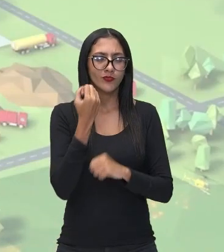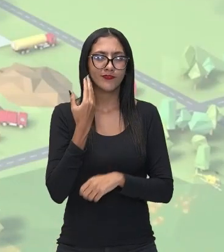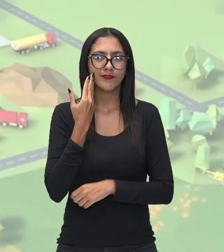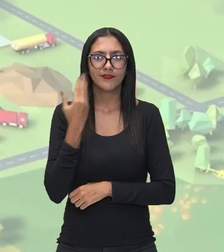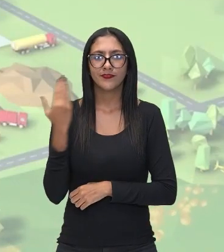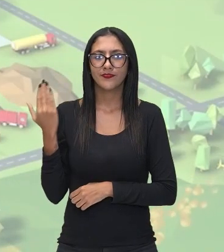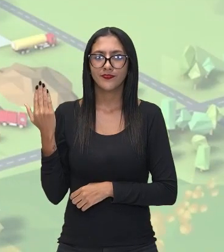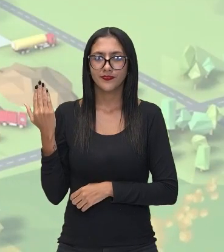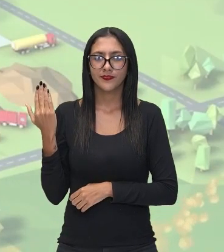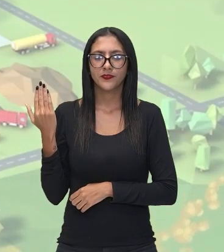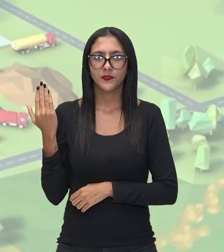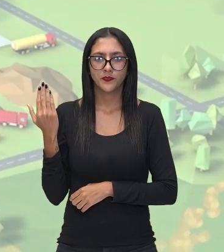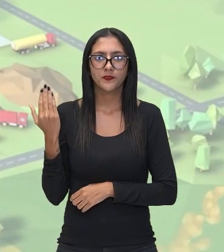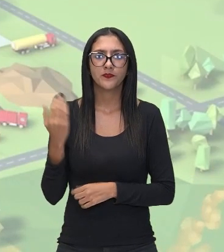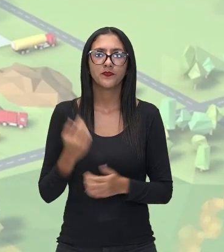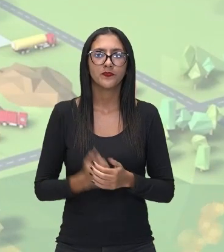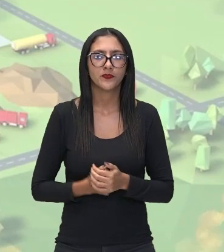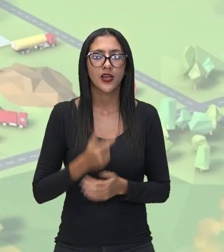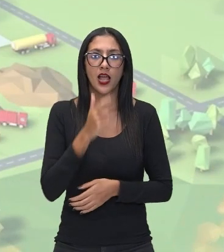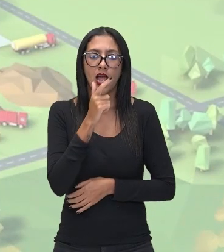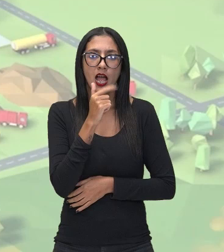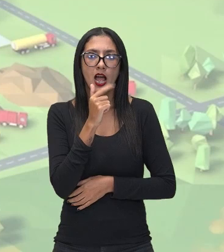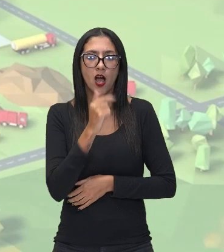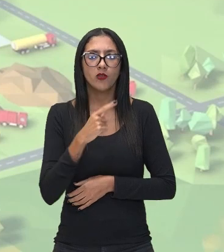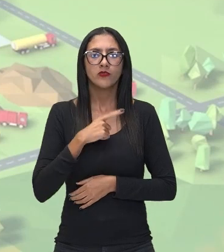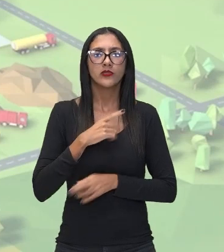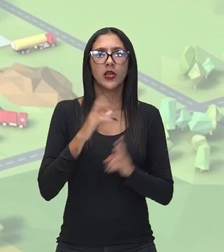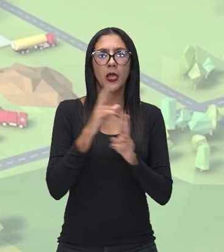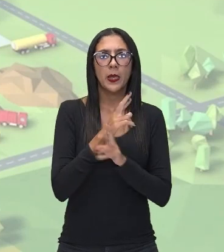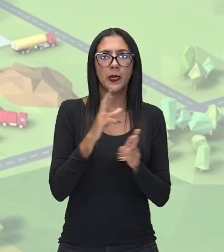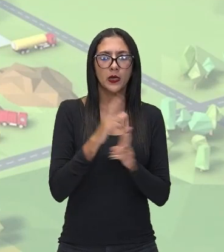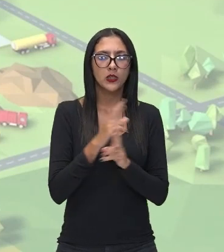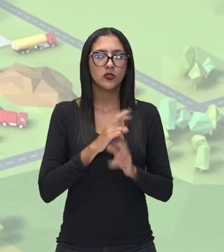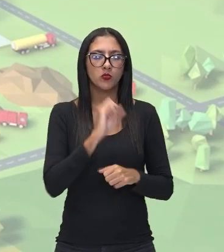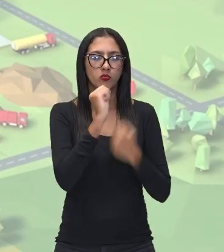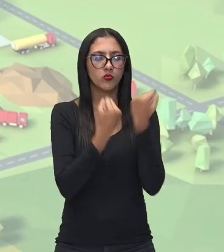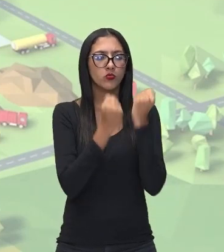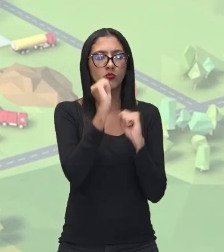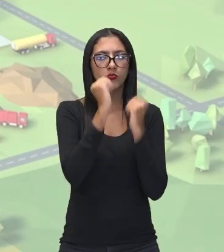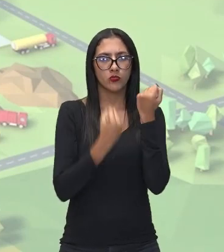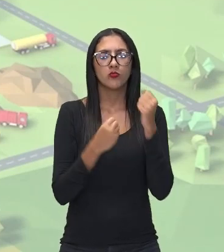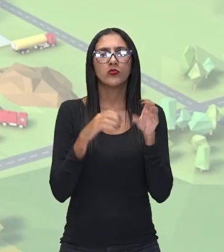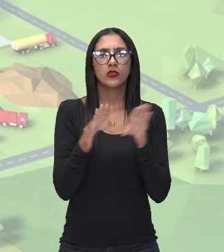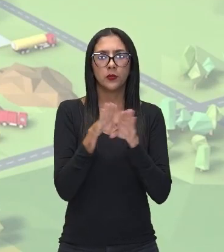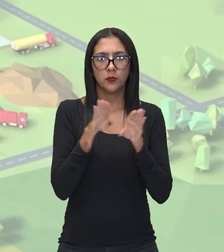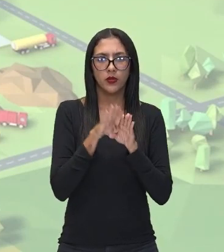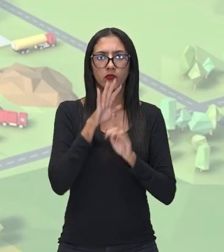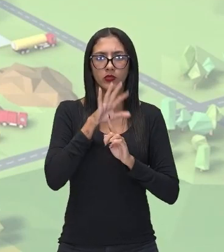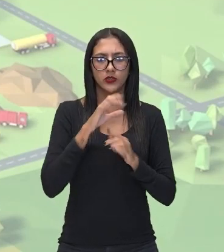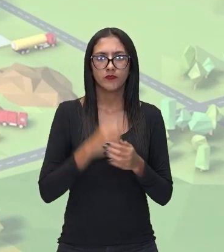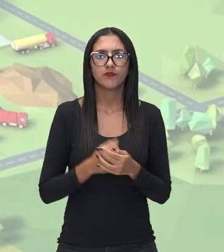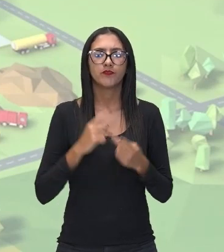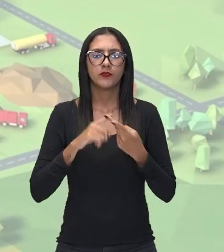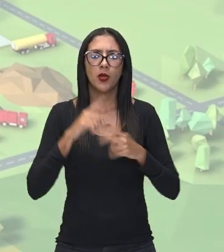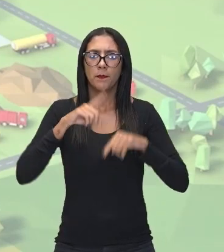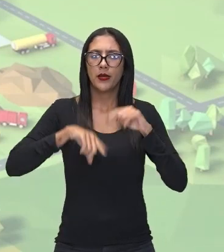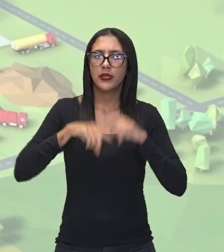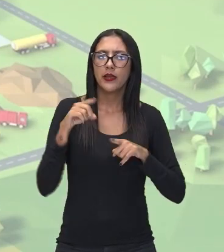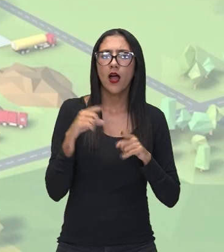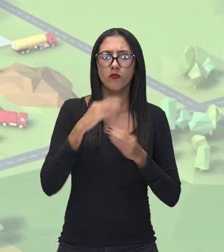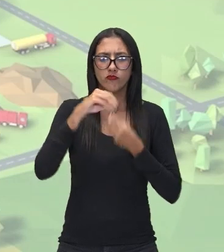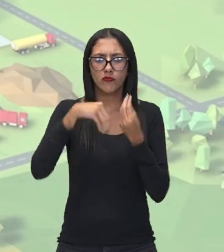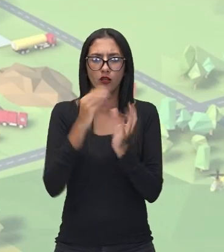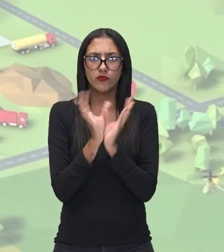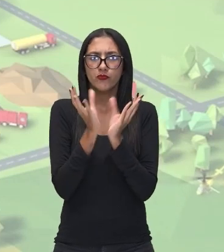animação, né? As águas residuais industriais, contribuindo aí para a poluição, os subprodutos